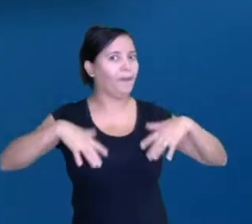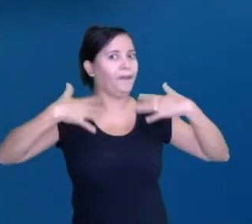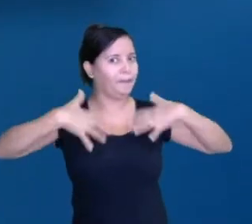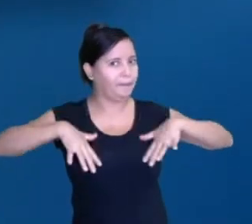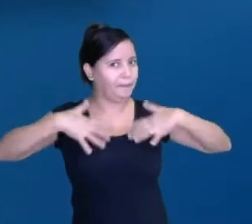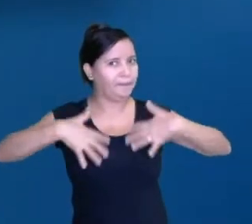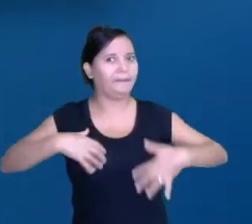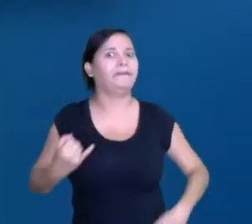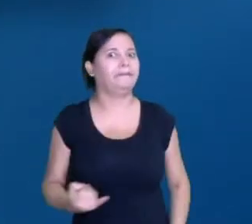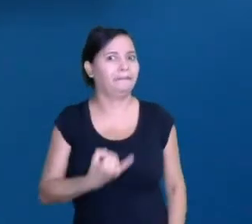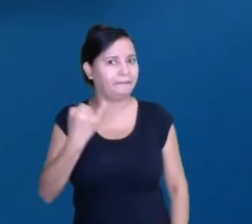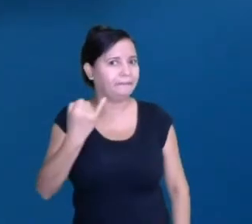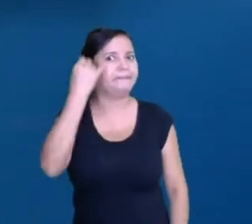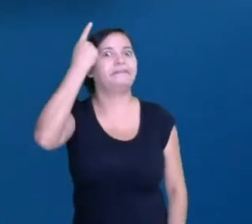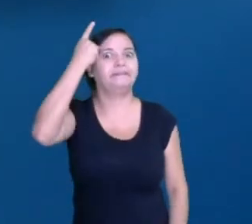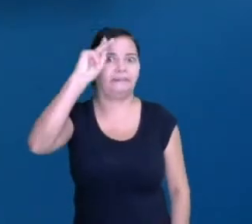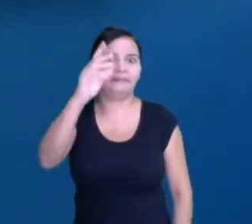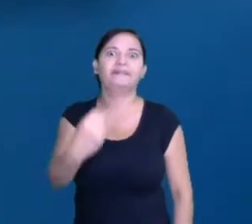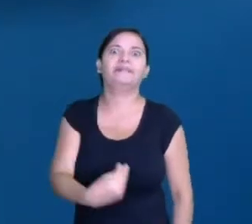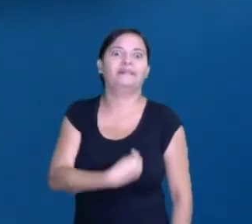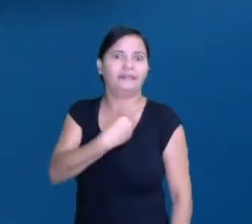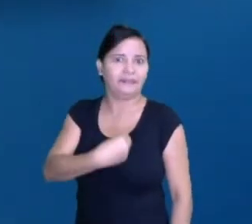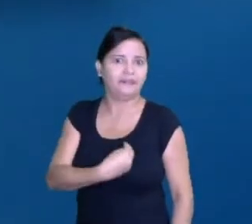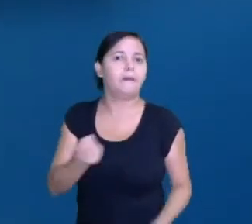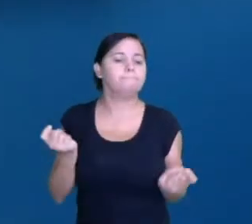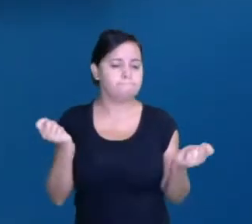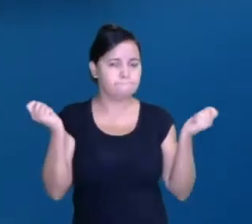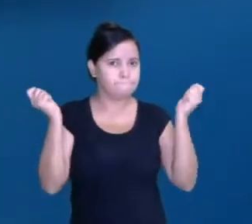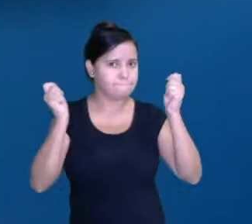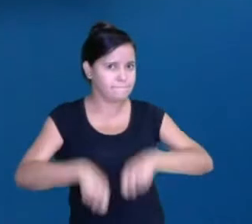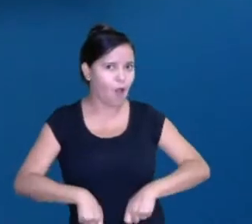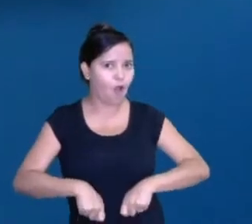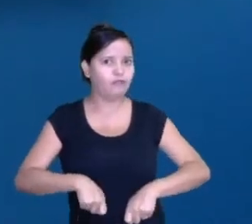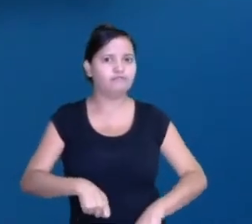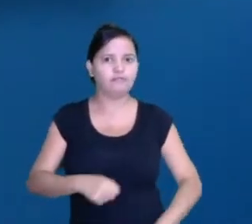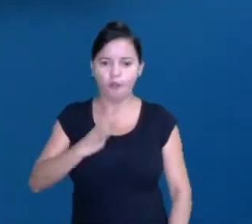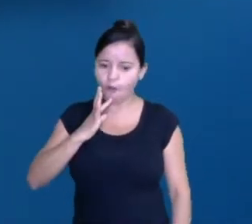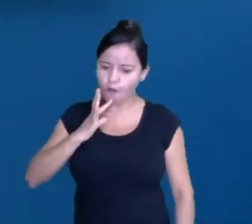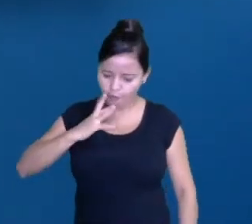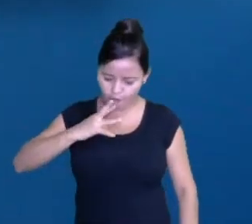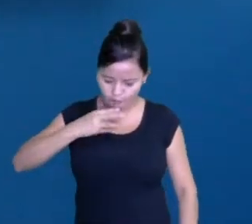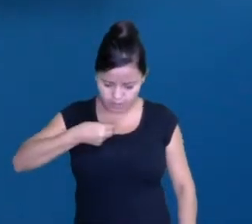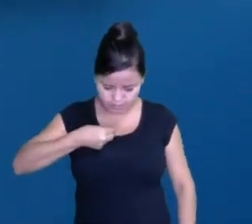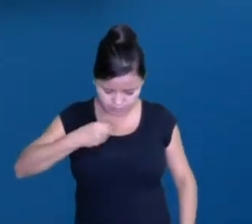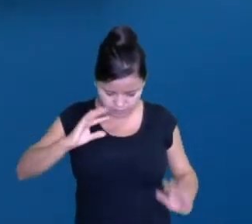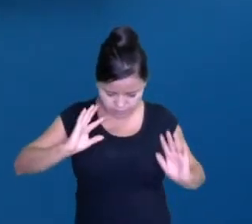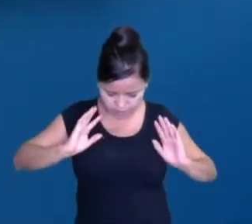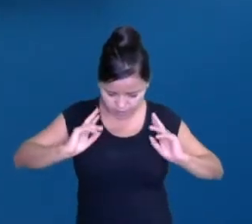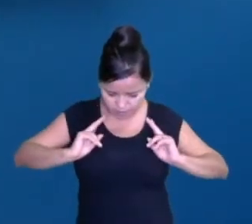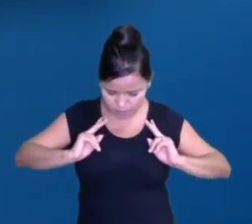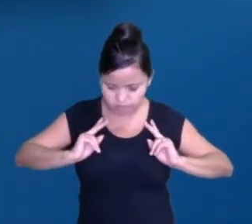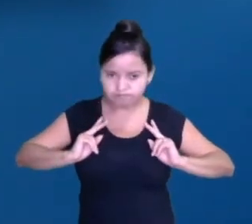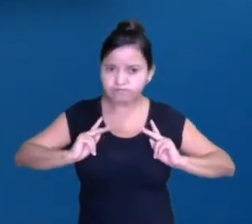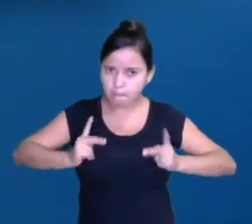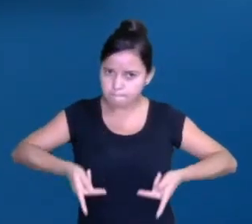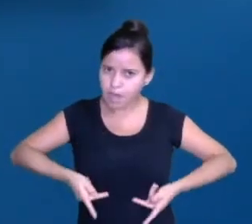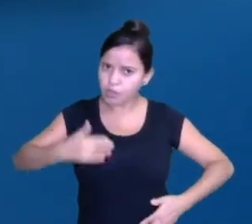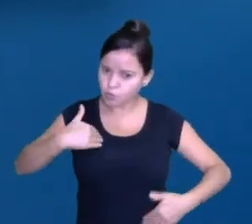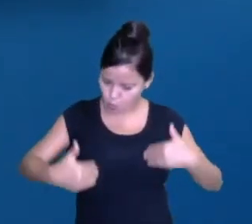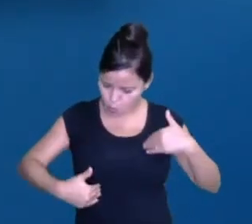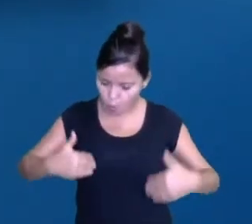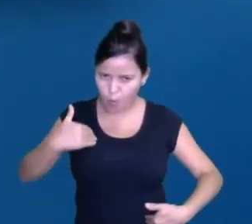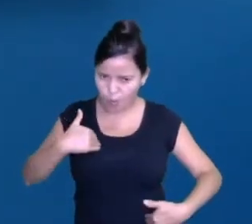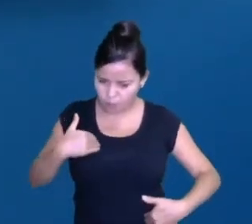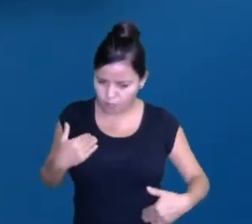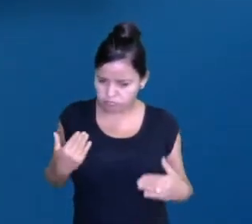para a nossa vida. É a capacidade que a gente vai ter hoje justamente de reconhecer o nosso corpo. E a gente entender essa relação